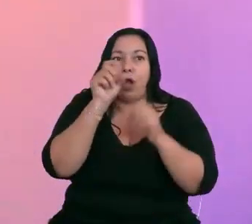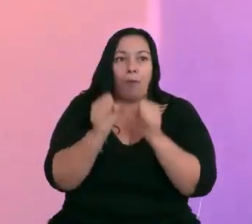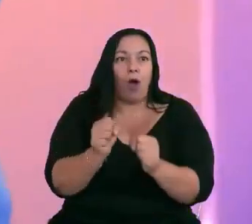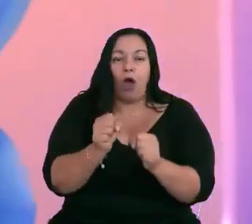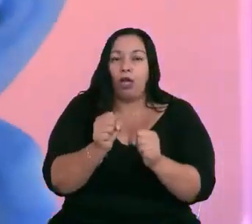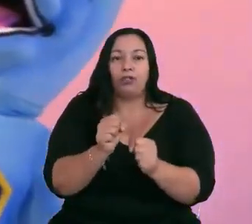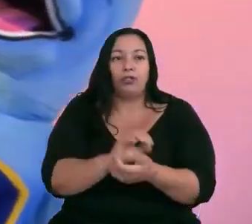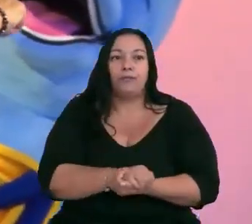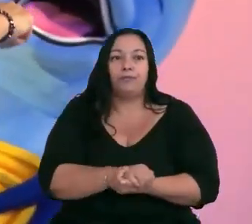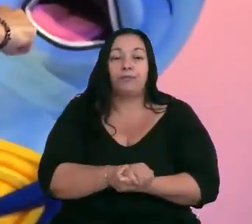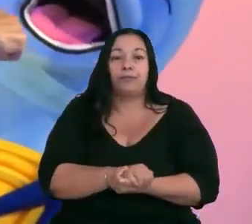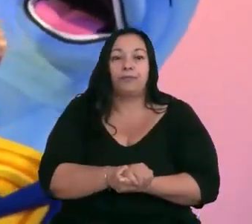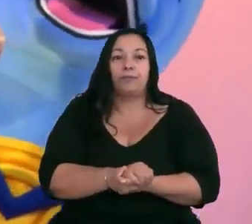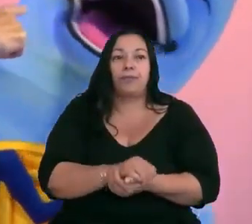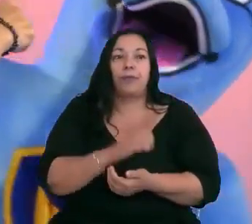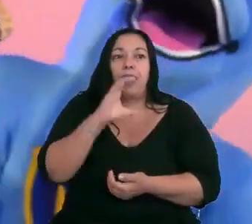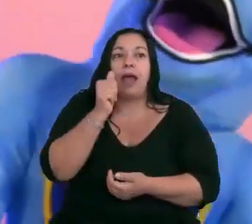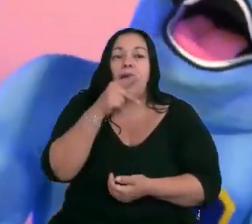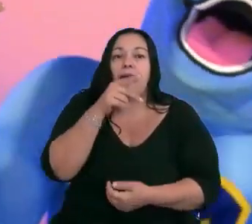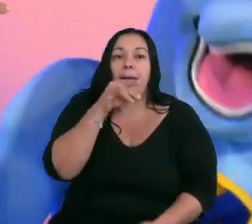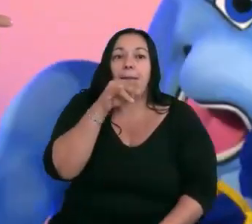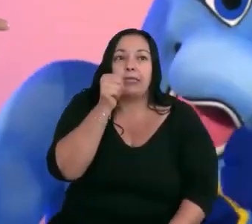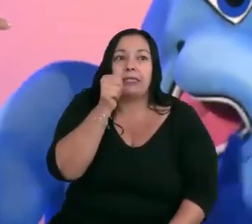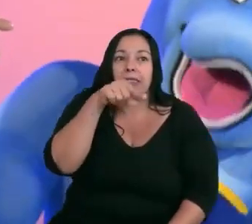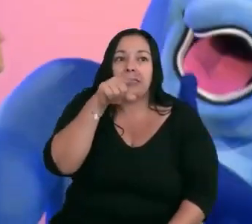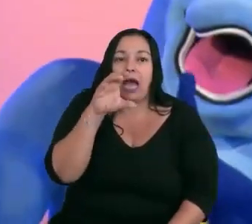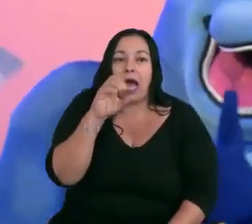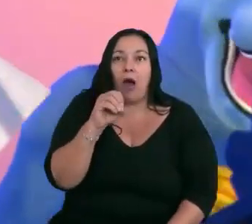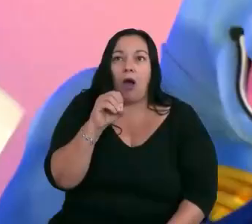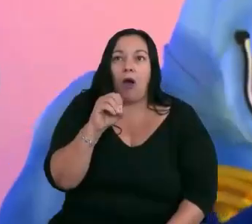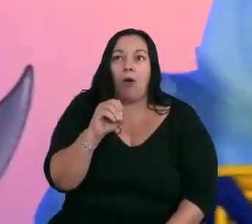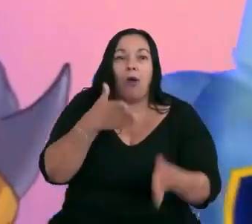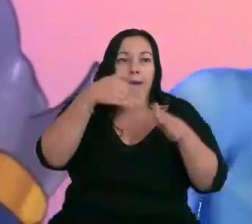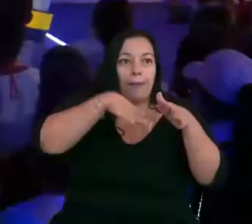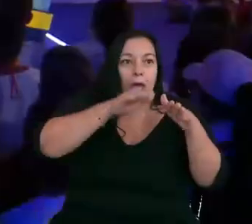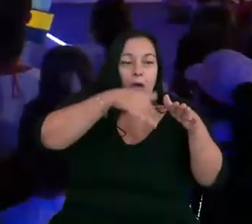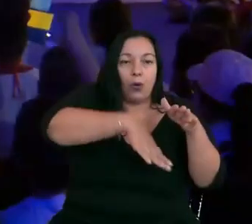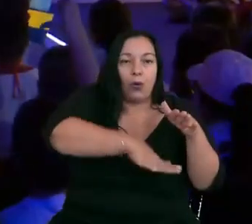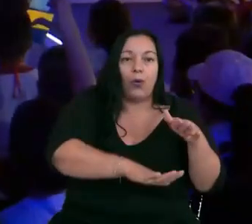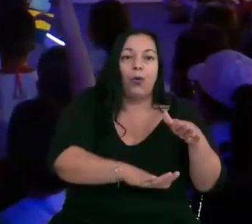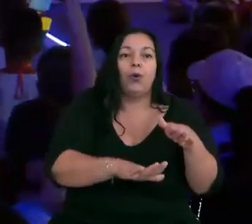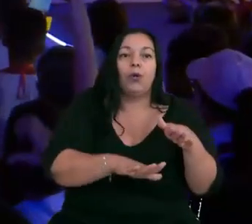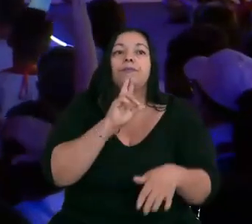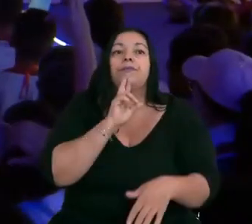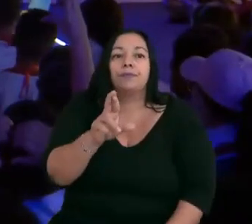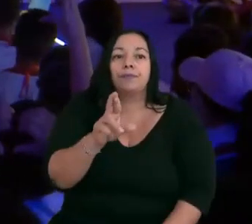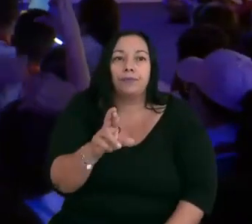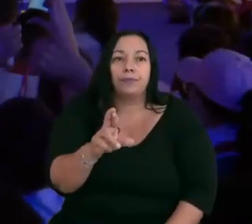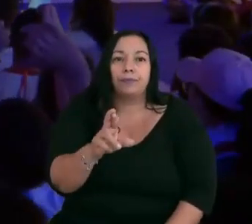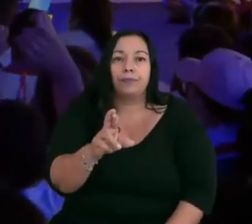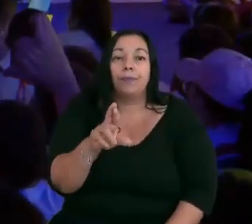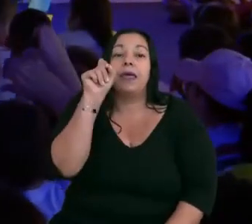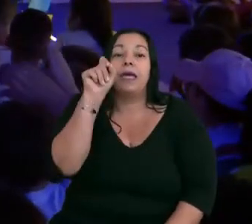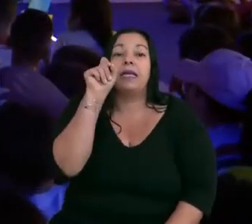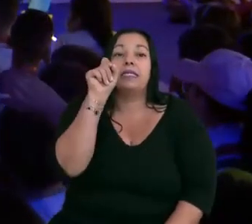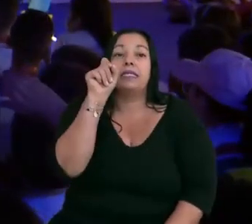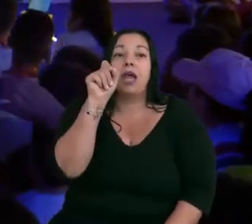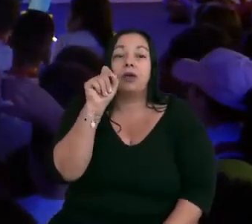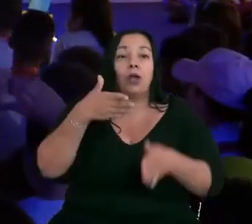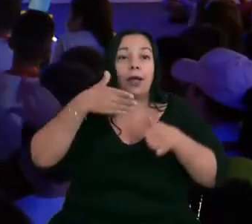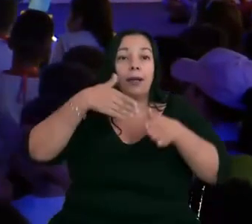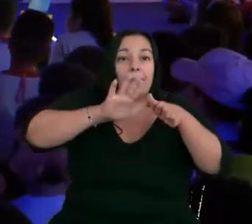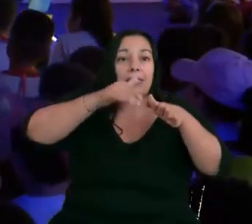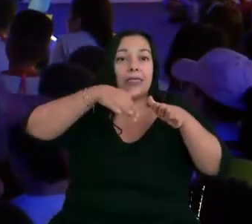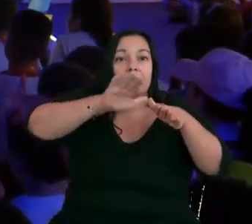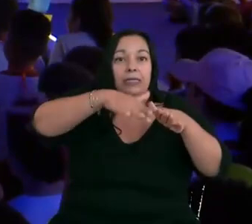Capitão Mergulho está ajudando, né, Capitão Mergulho, a responder? E aí, se eu estou em piscina,